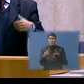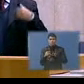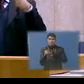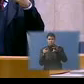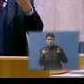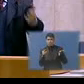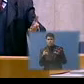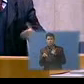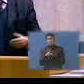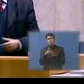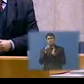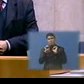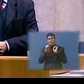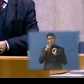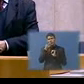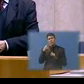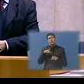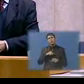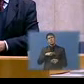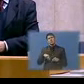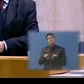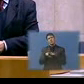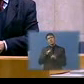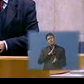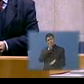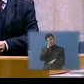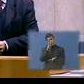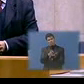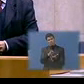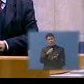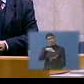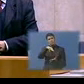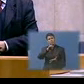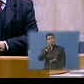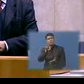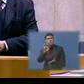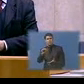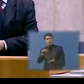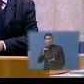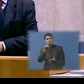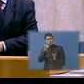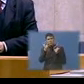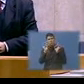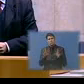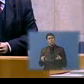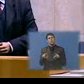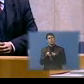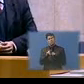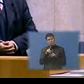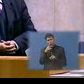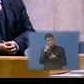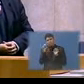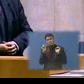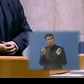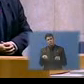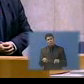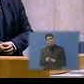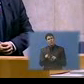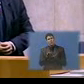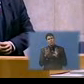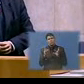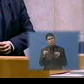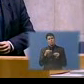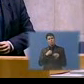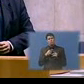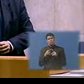-se falar que tem metas a cumprir. E eu gostaria de debater exatamente isso. Porque os três hospitais, que o vereador